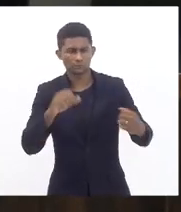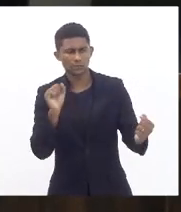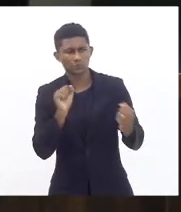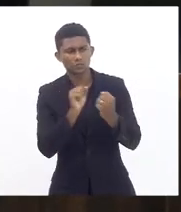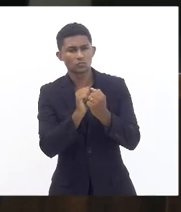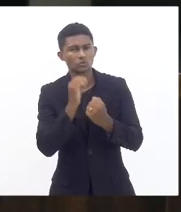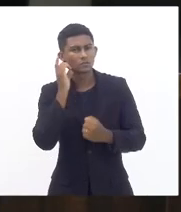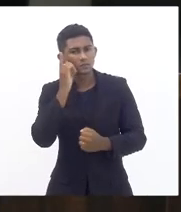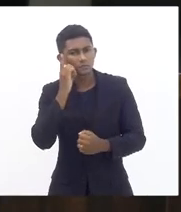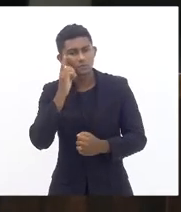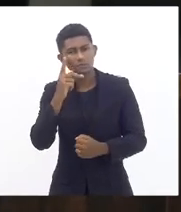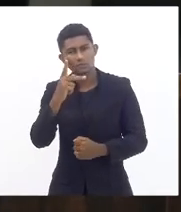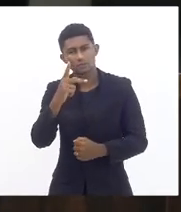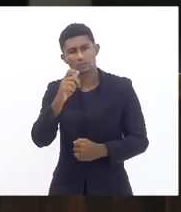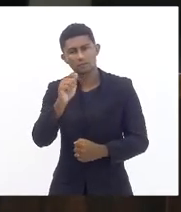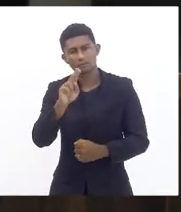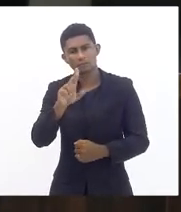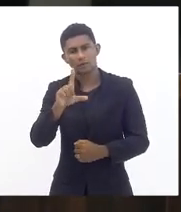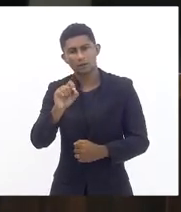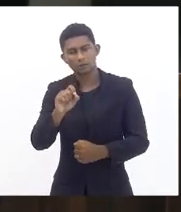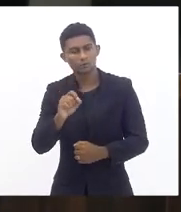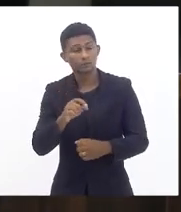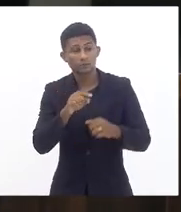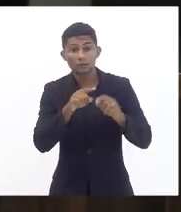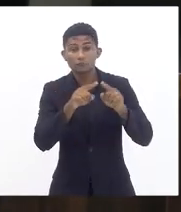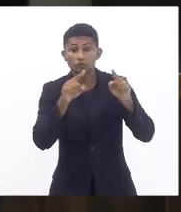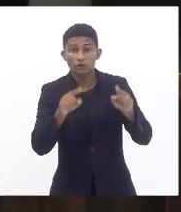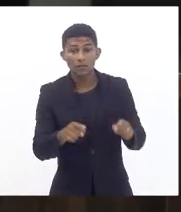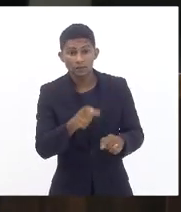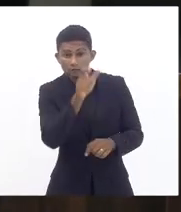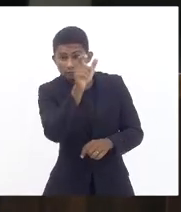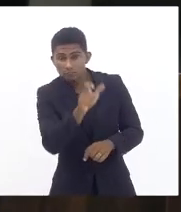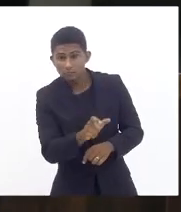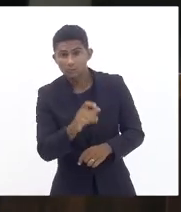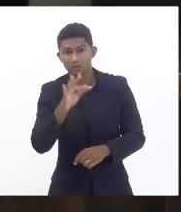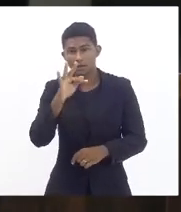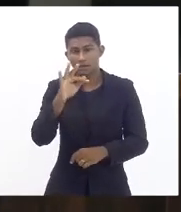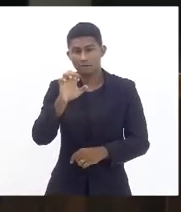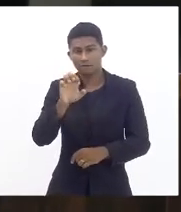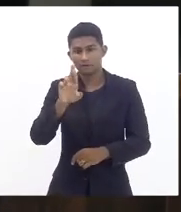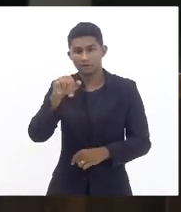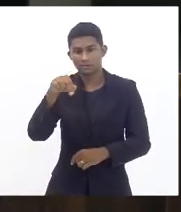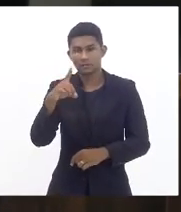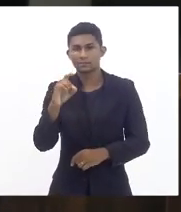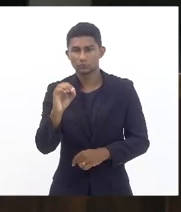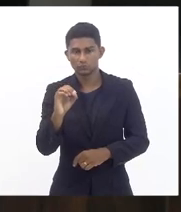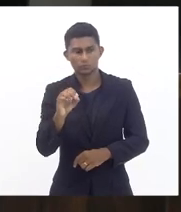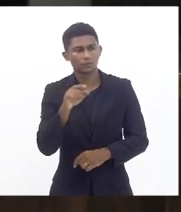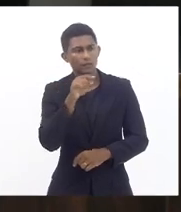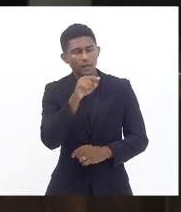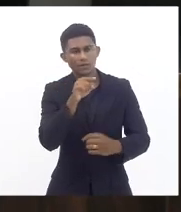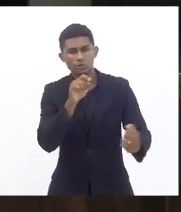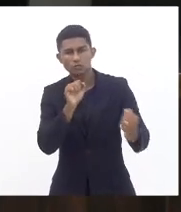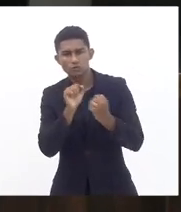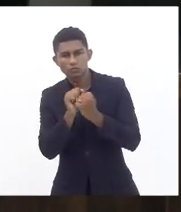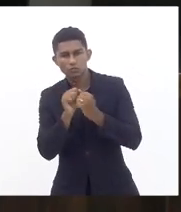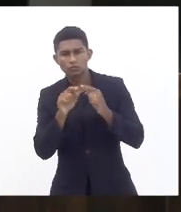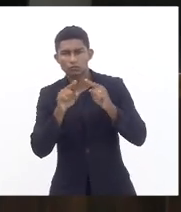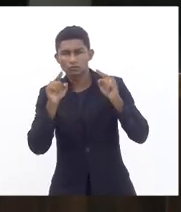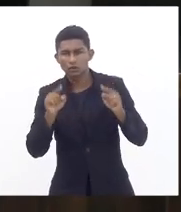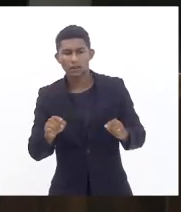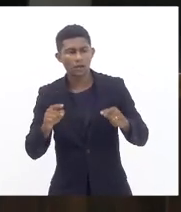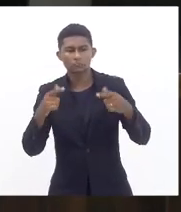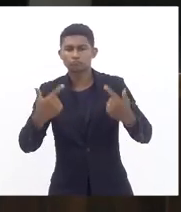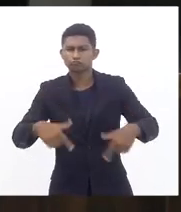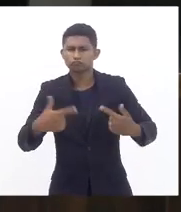Melo, funcionário Fernando Salgado. Fernando trabalhou com a gente um período, além de funcionário da casa, no